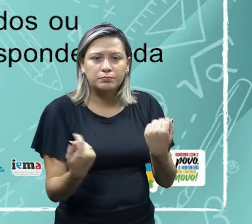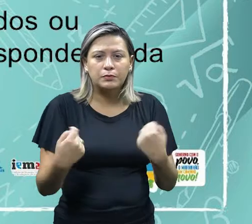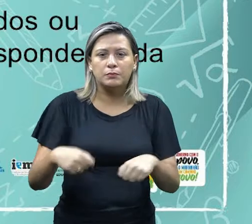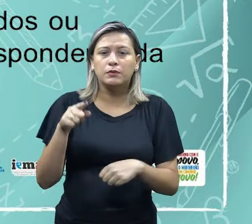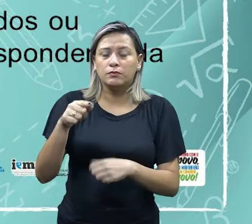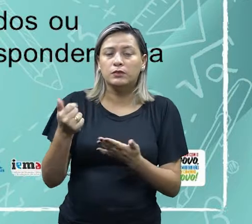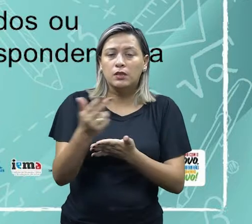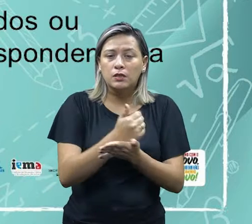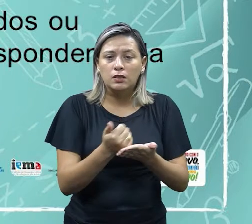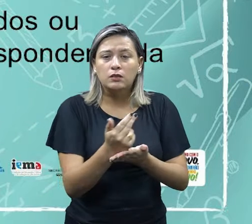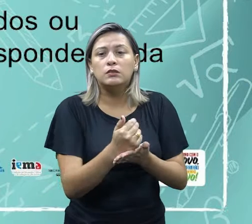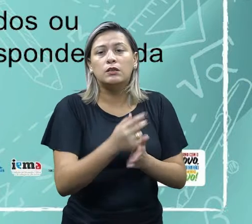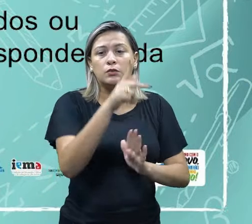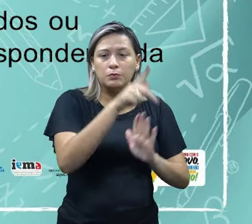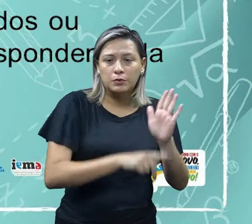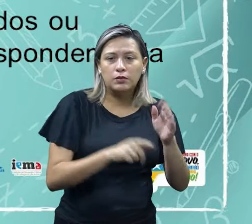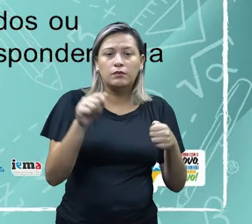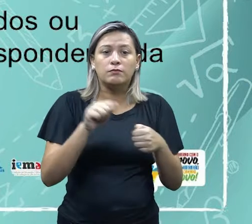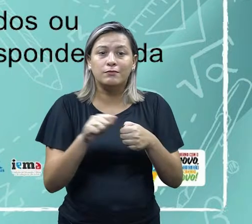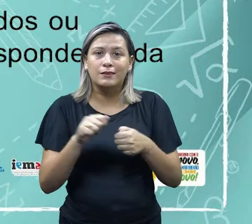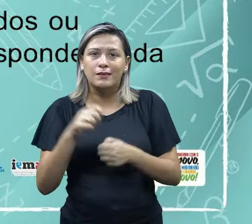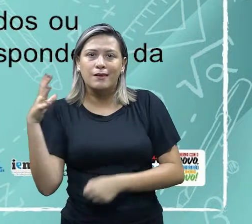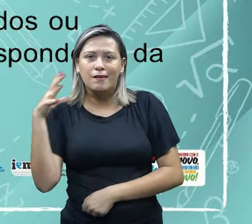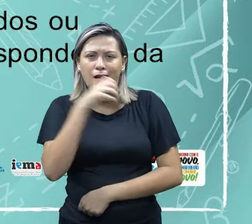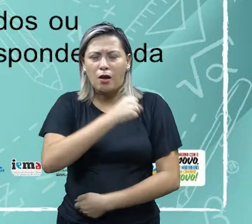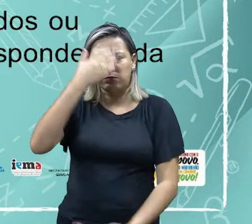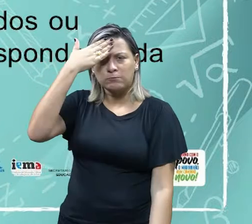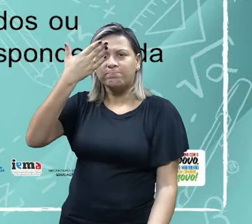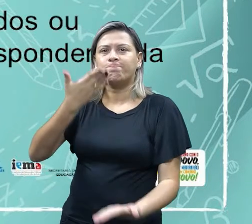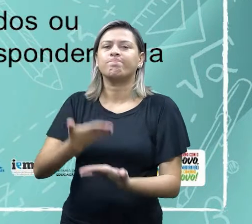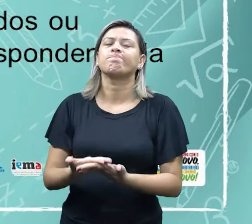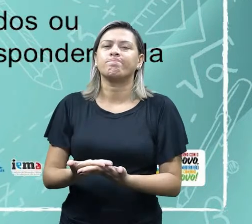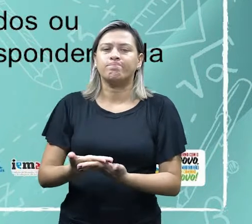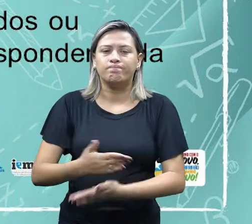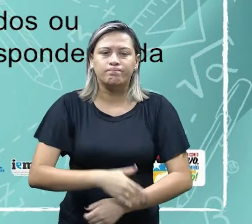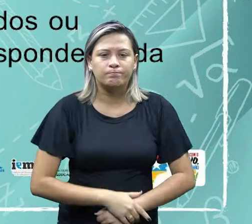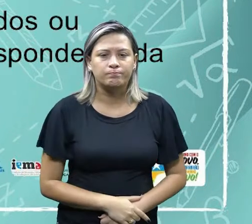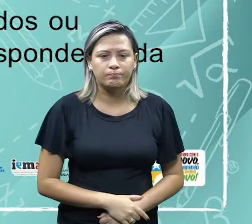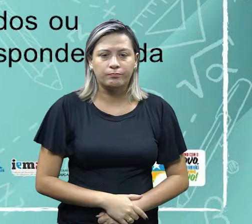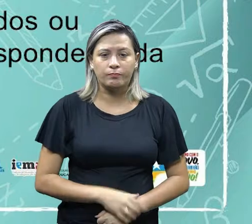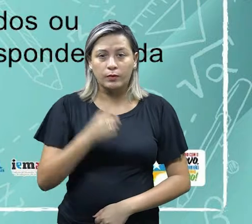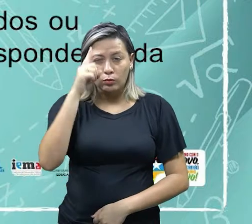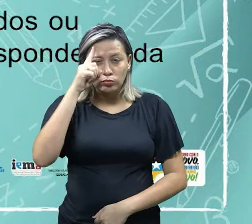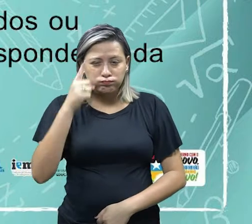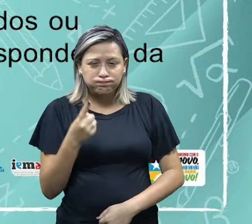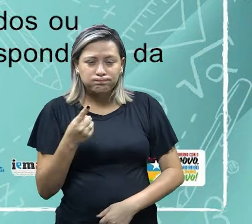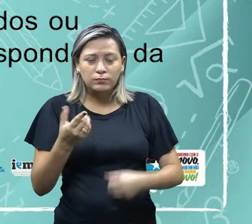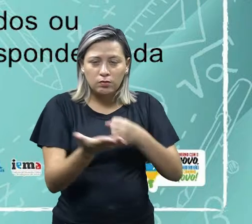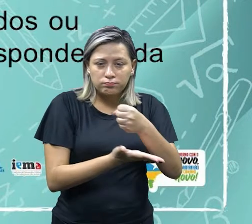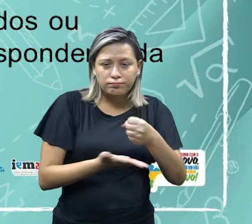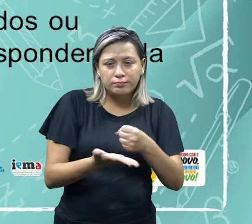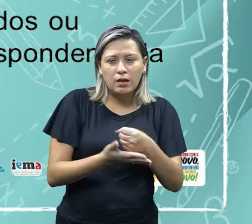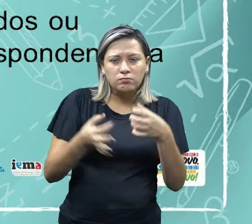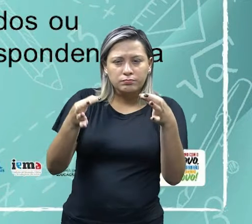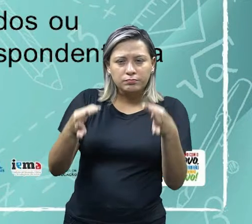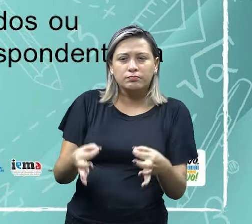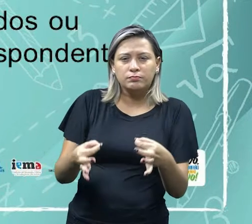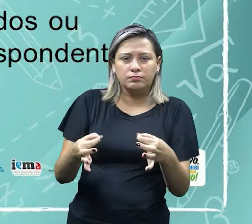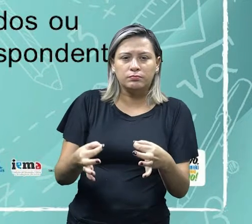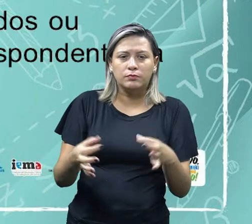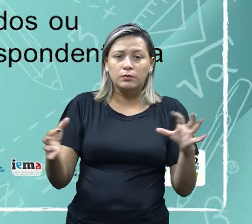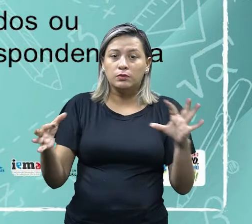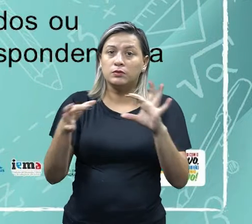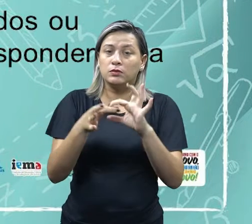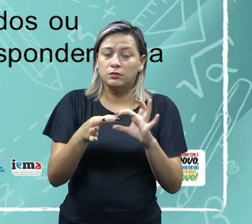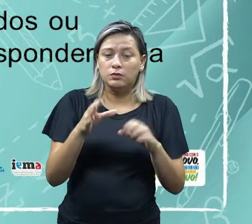execute desenhos e projetos com mais rapidez e confiabilidade. Os comandos básicos de precisão podem ser ligados